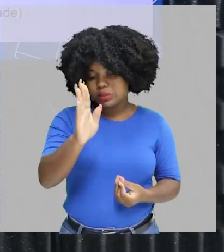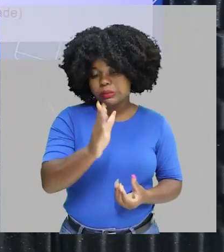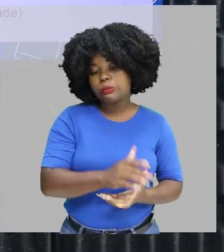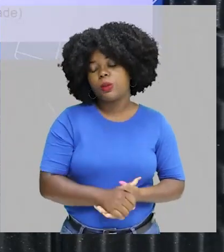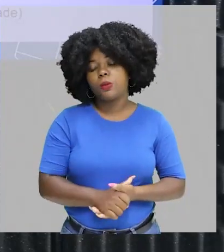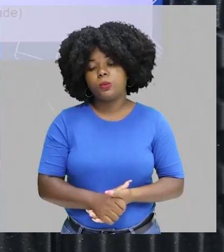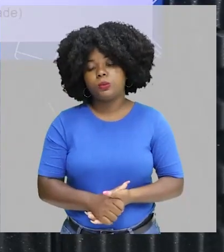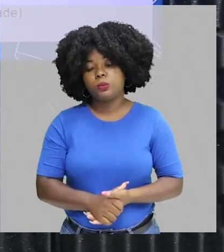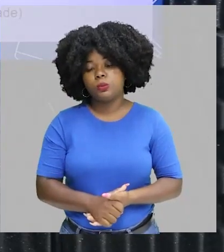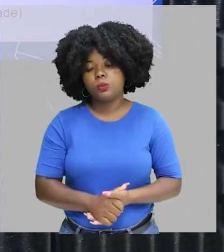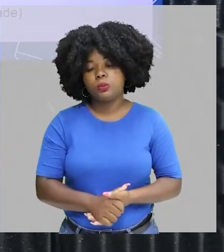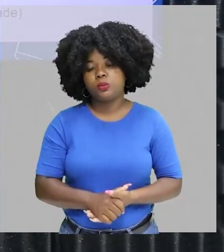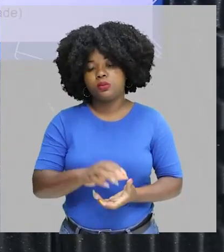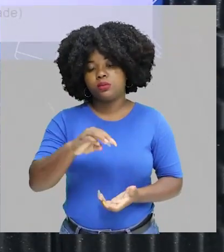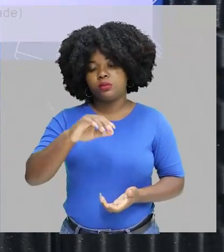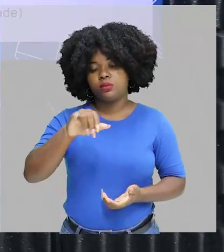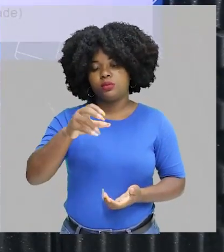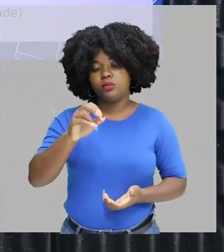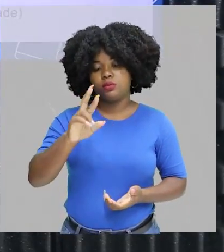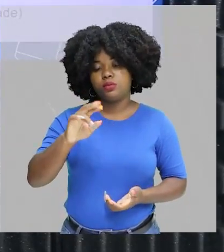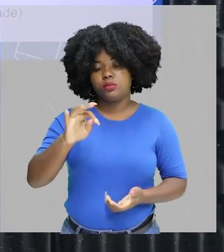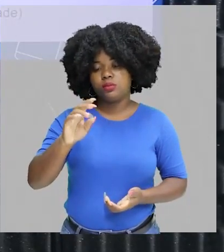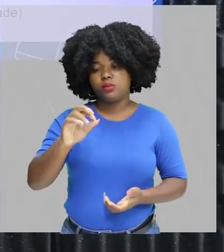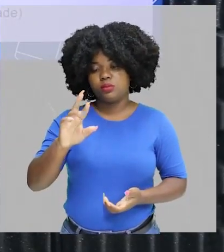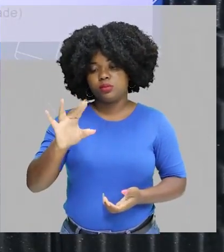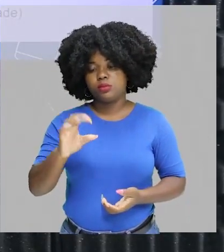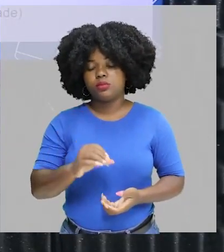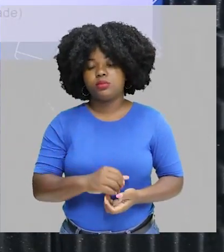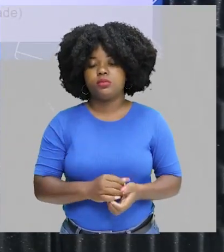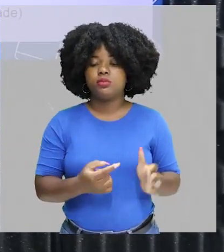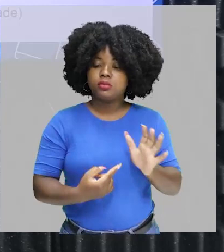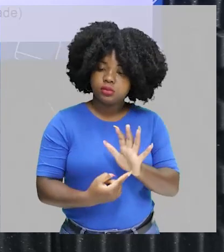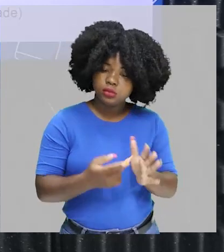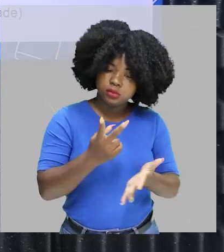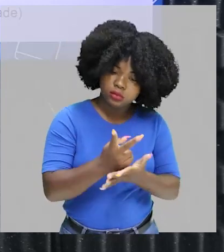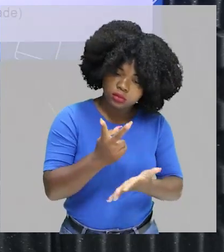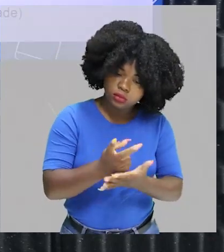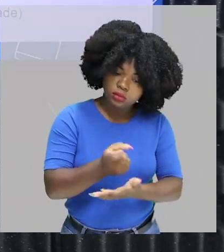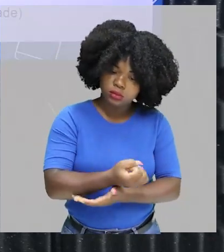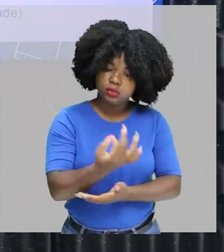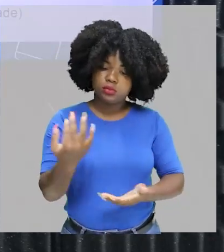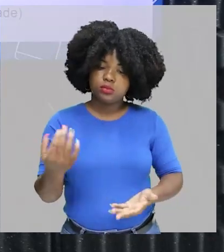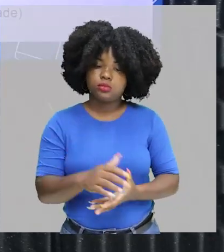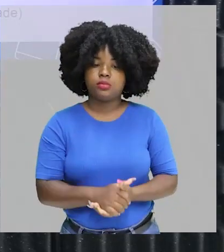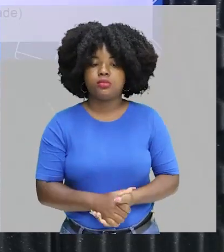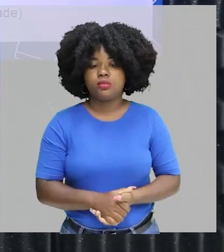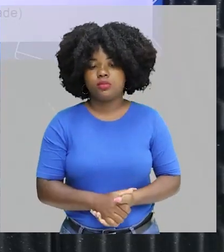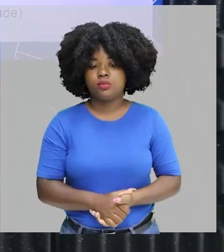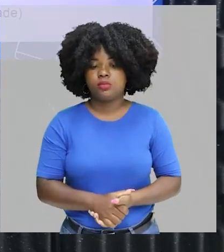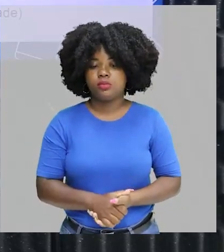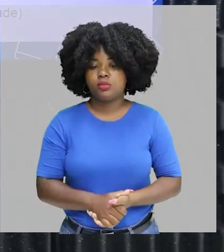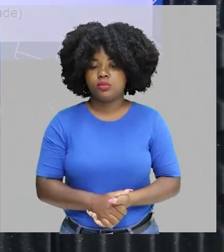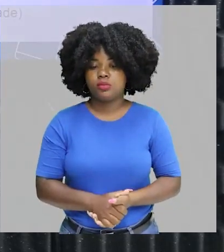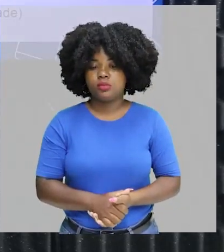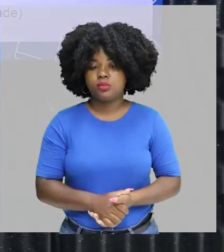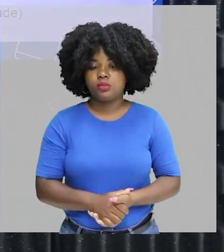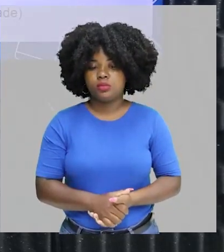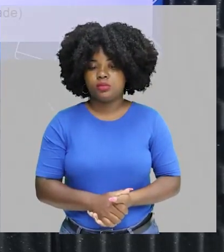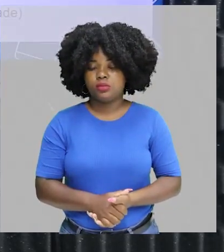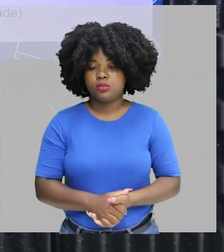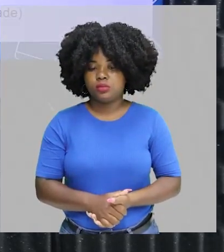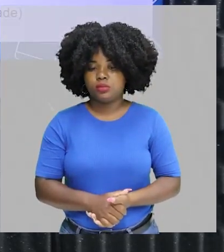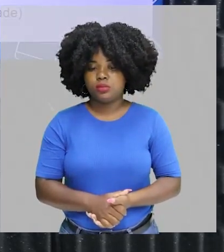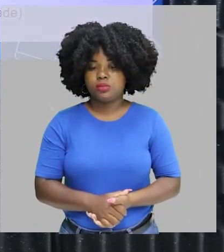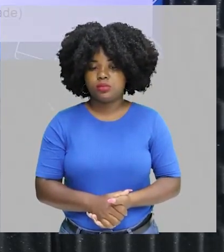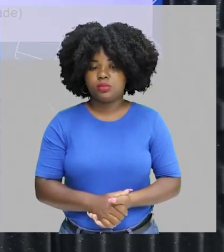né? Majoritário, aquele que vai aparecer na maior quantidade. Então, olha só, a cloração